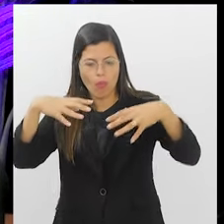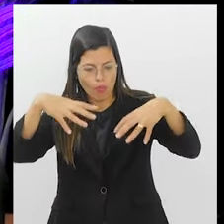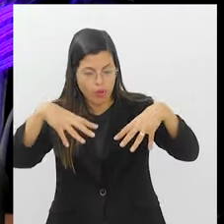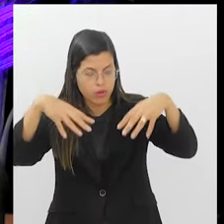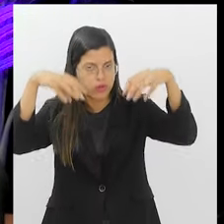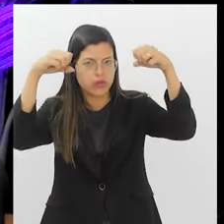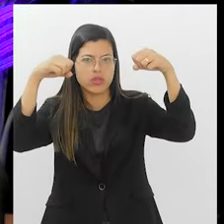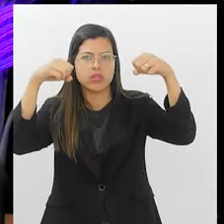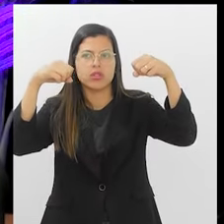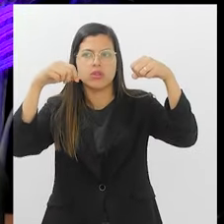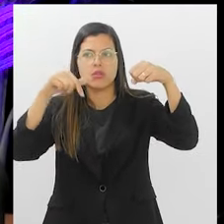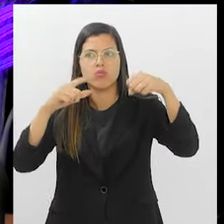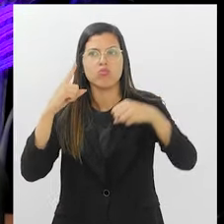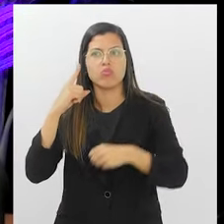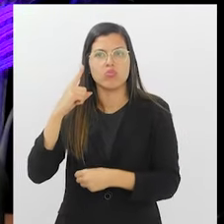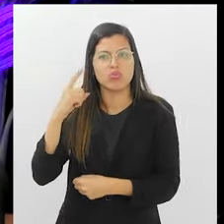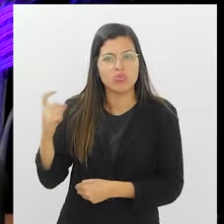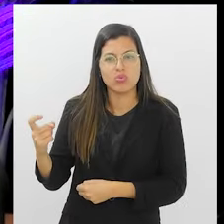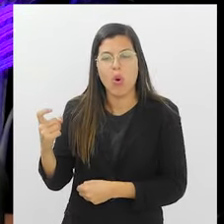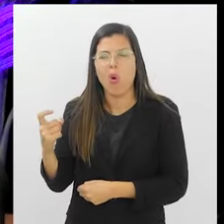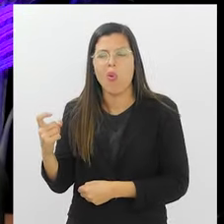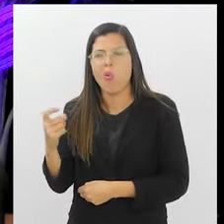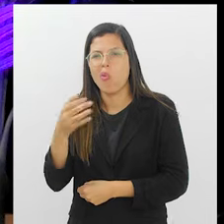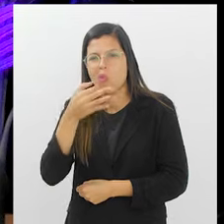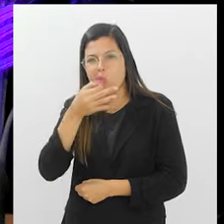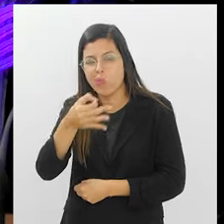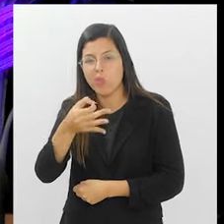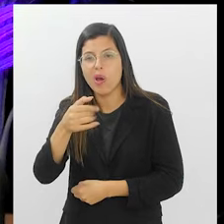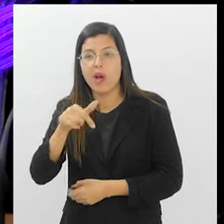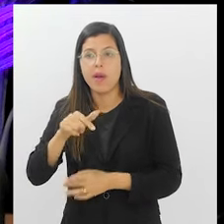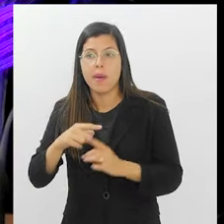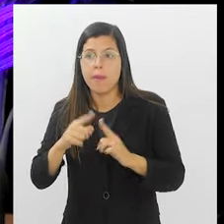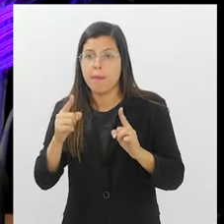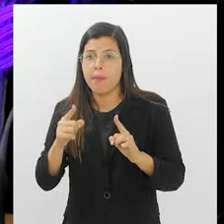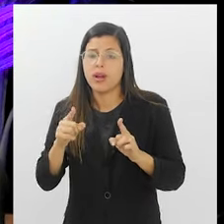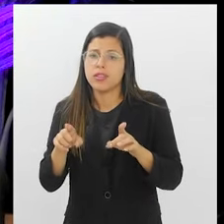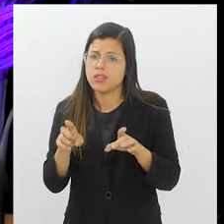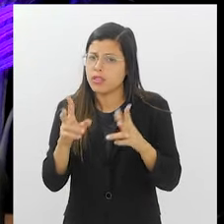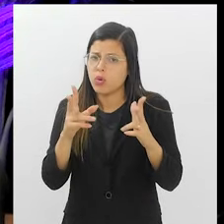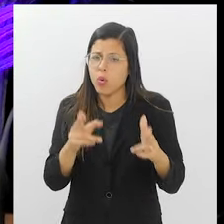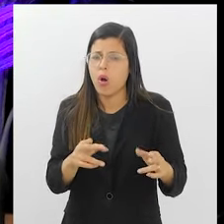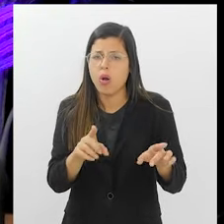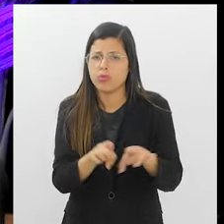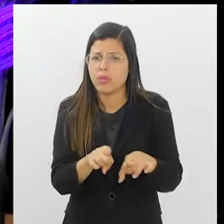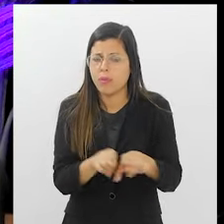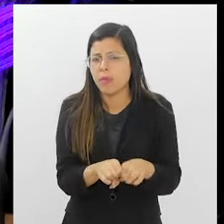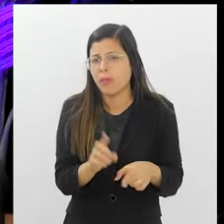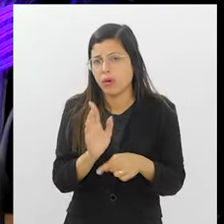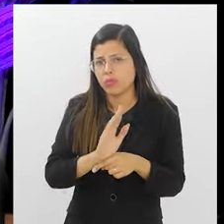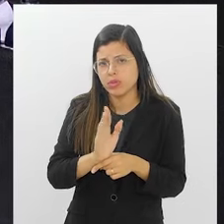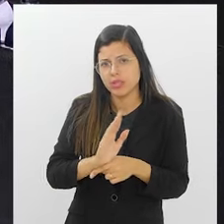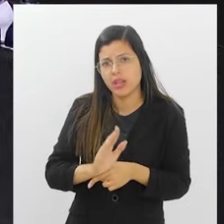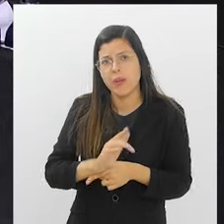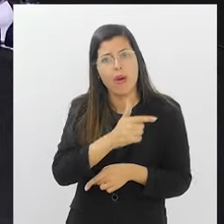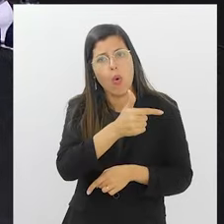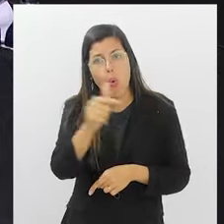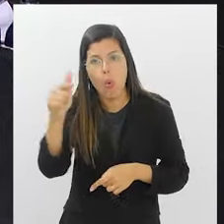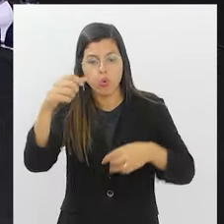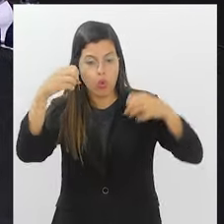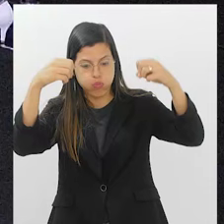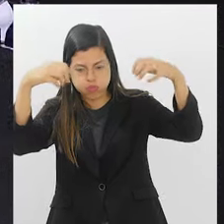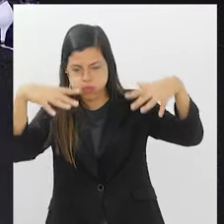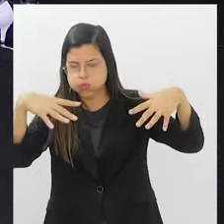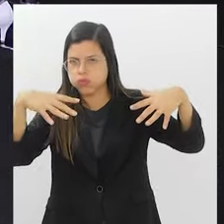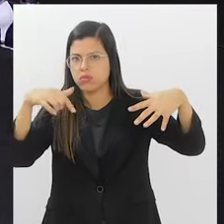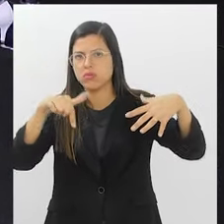reduzindo a iluminação, o som, né? Mas dá o mesmo prazer que daria no cinema, né? Com som alto, com a luz, né?